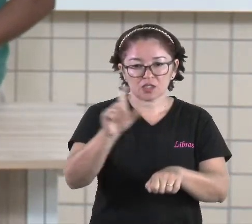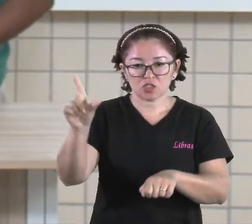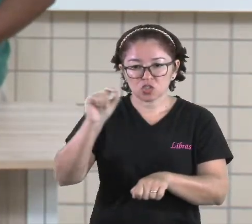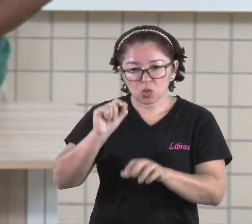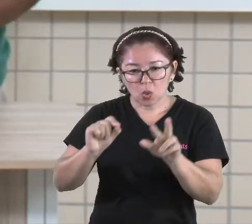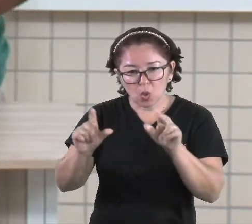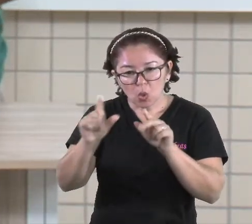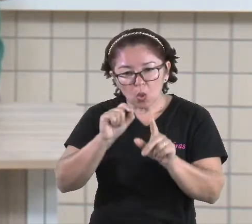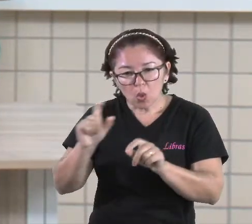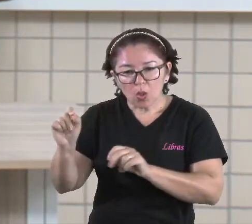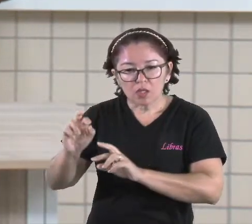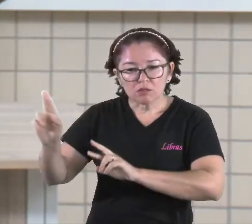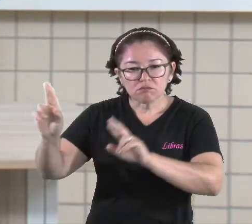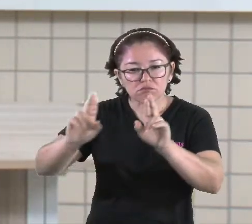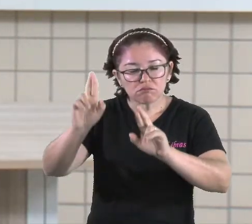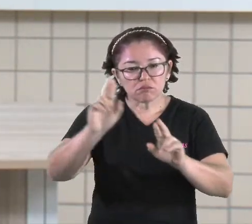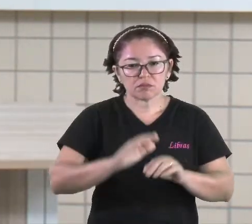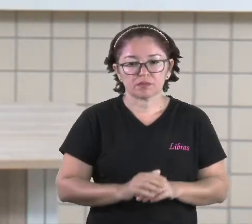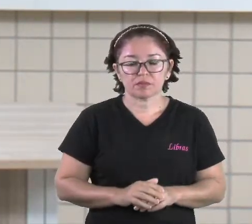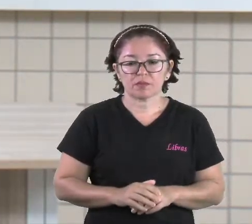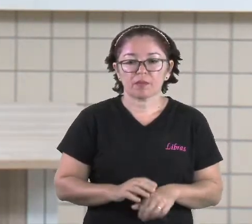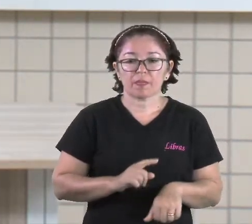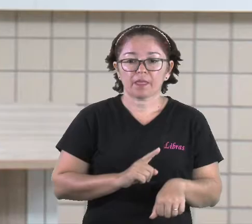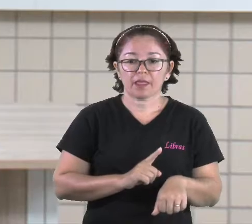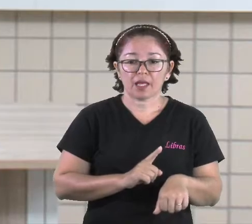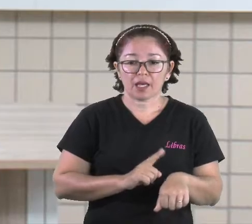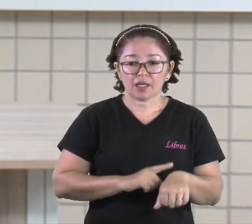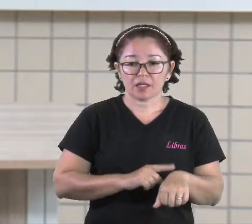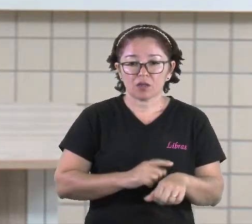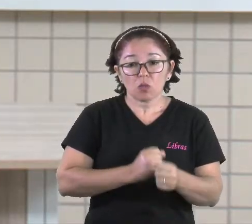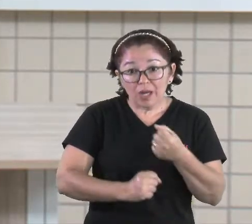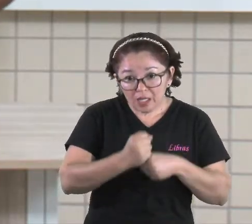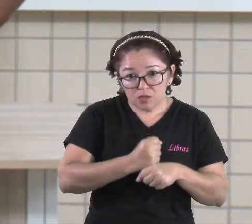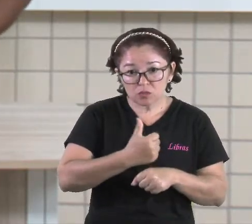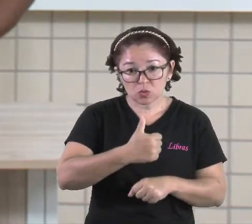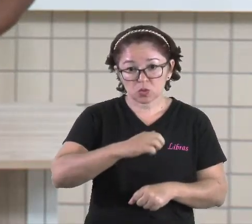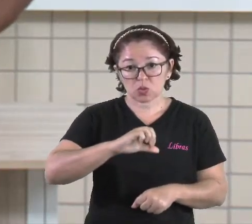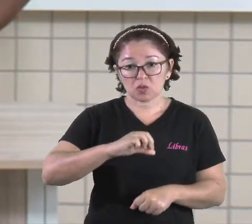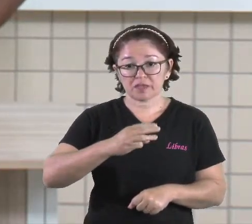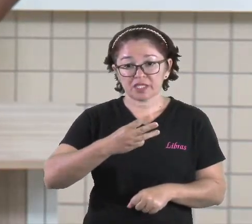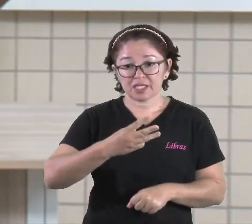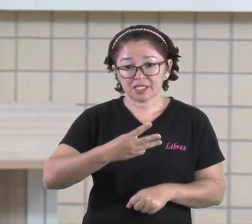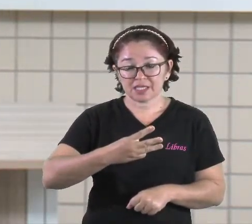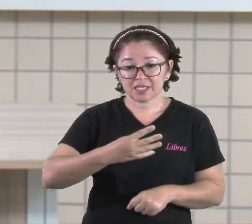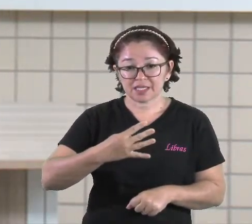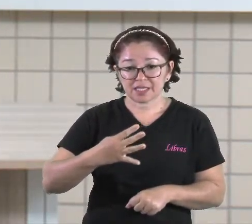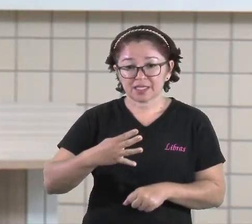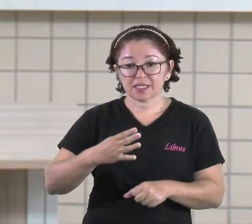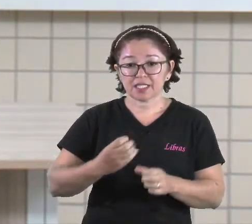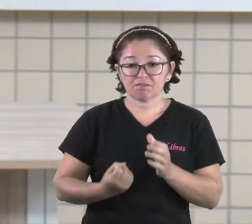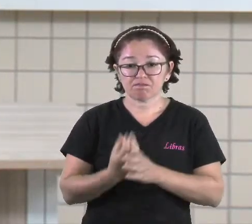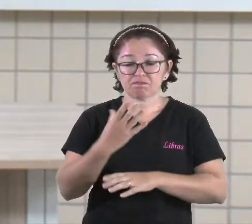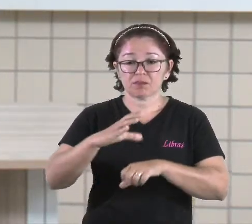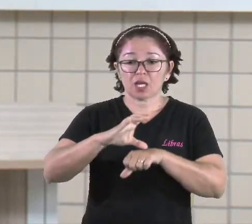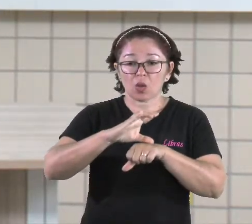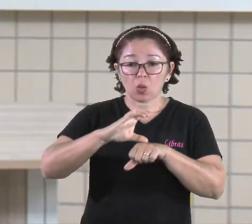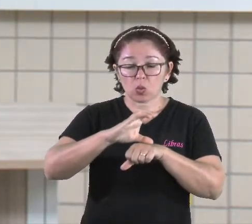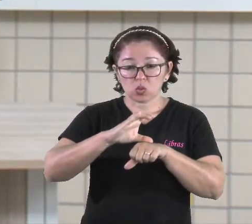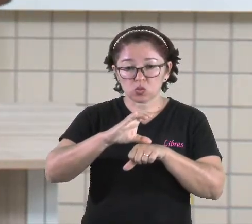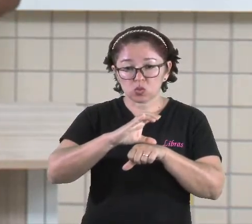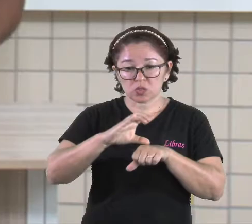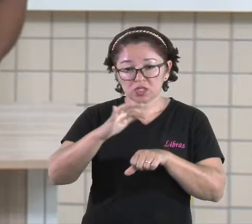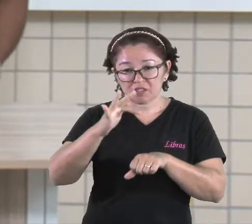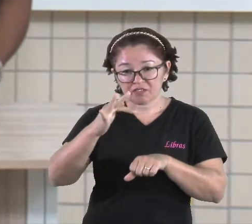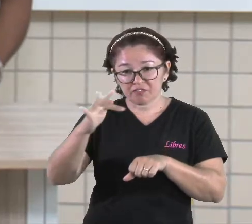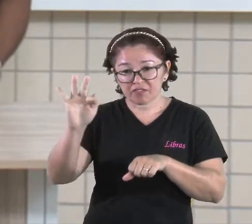Vargas. 1934, a Constituição, que garante e legitima o regime de Getúlio Vargas. Vai